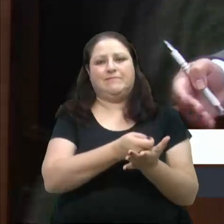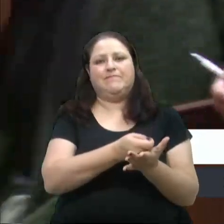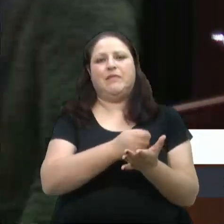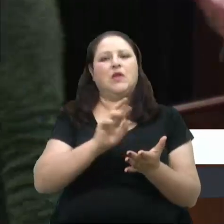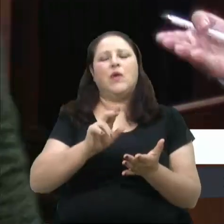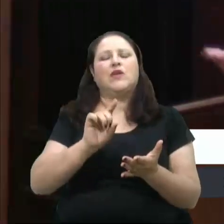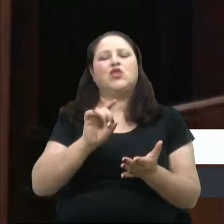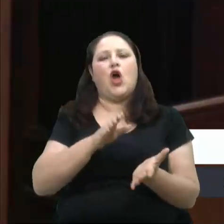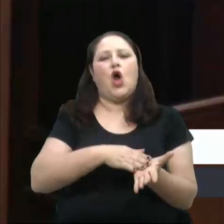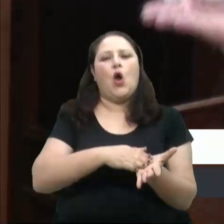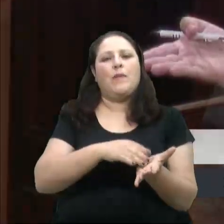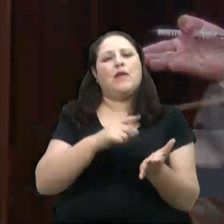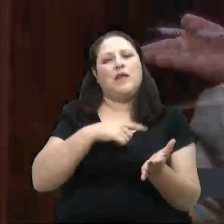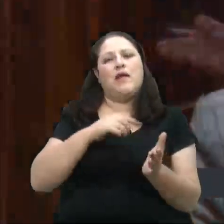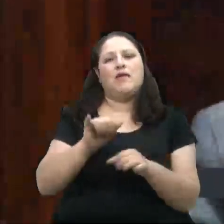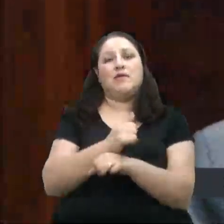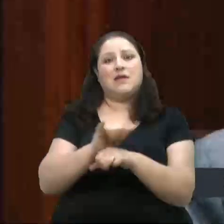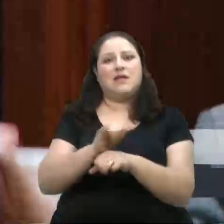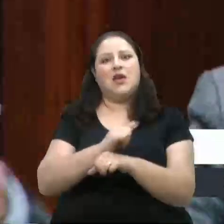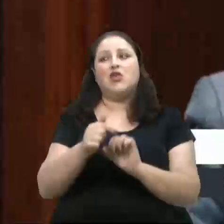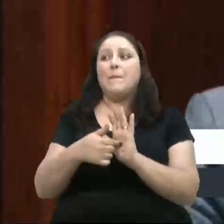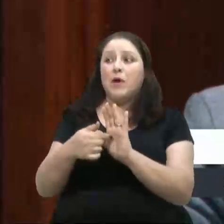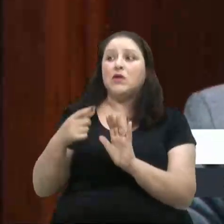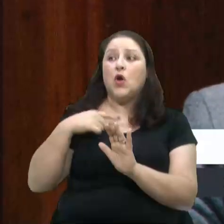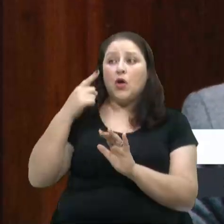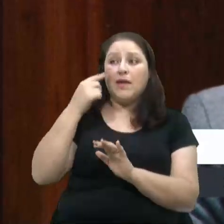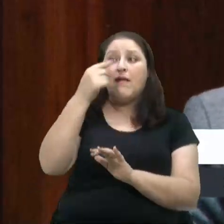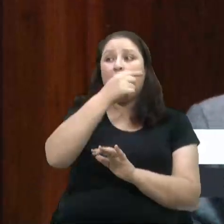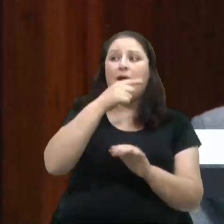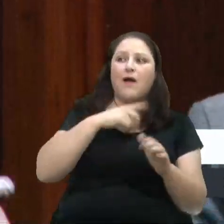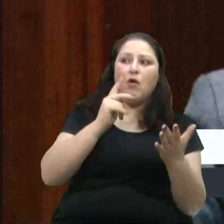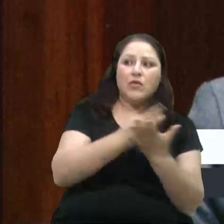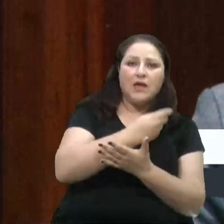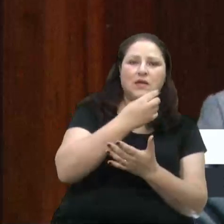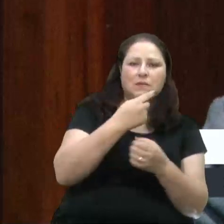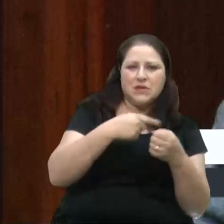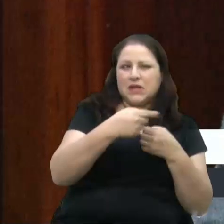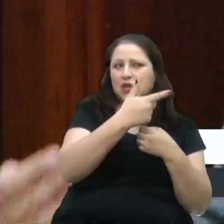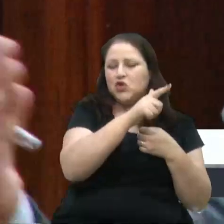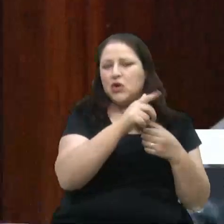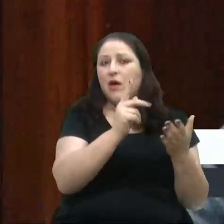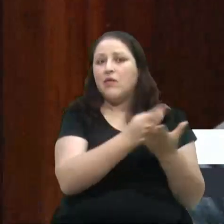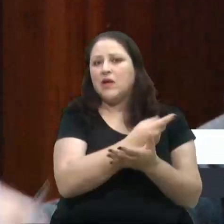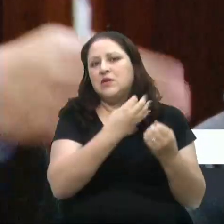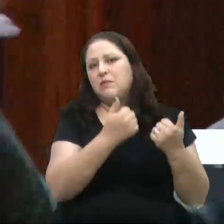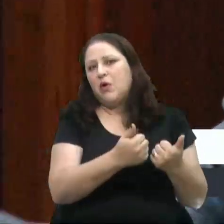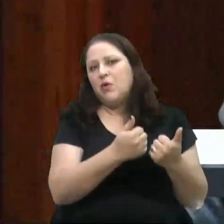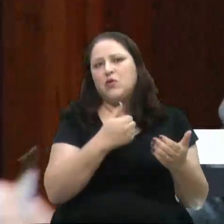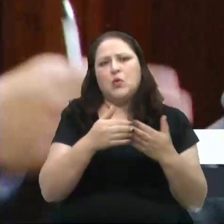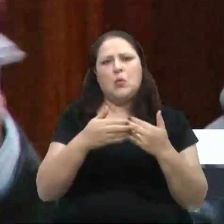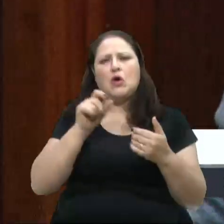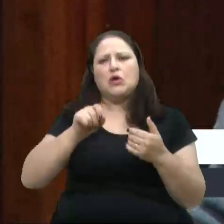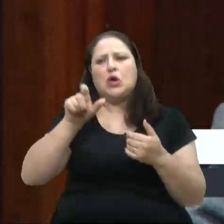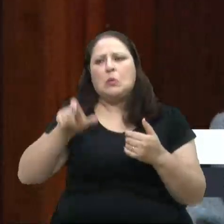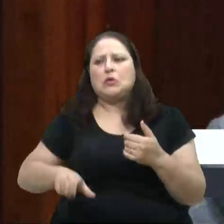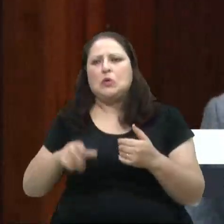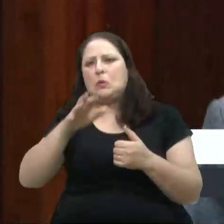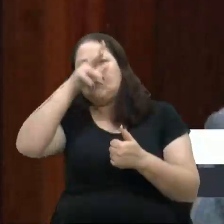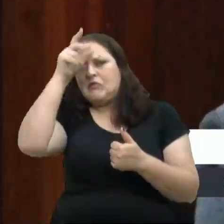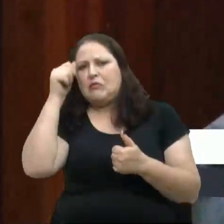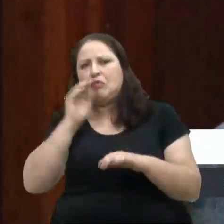cobrar mas trazer alternativas nós temos essa alternativa isso acontece de bom lá naquela cidade não importa qual o Prefeito quem é qual